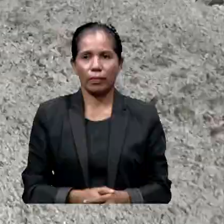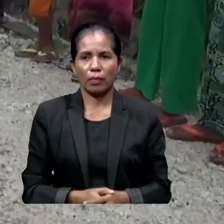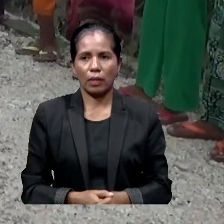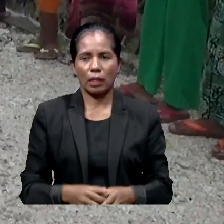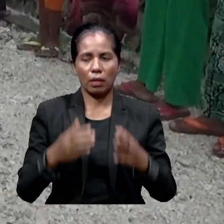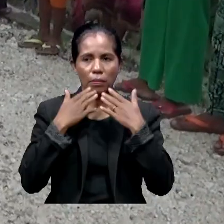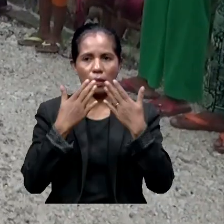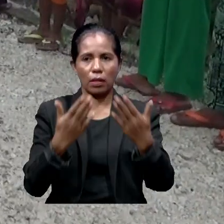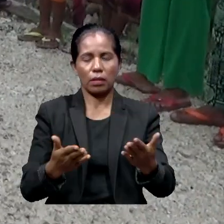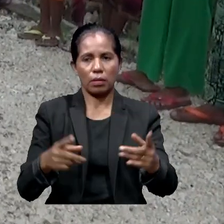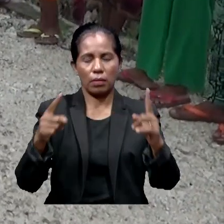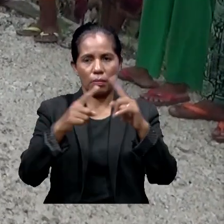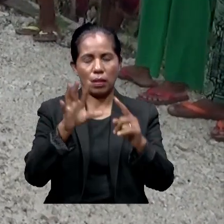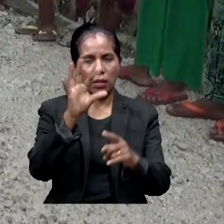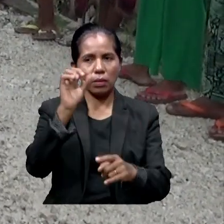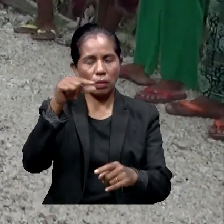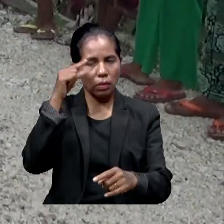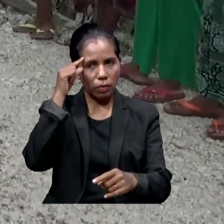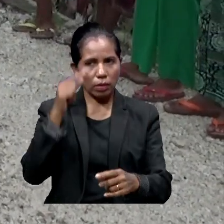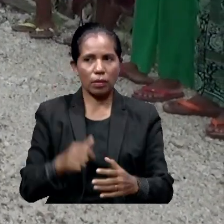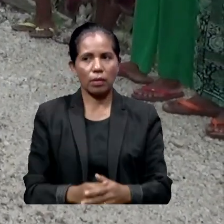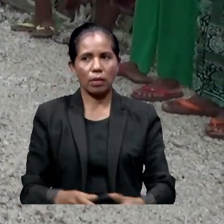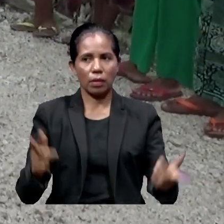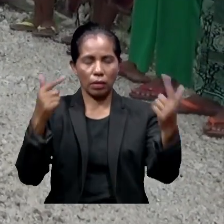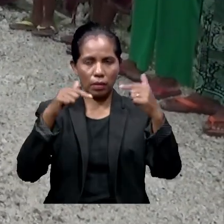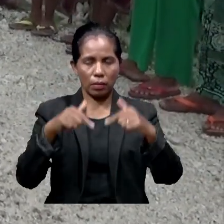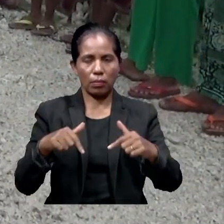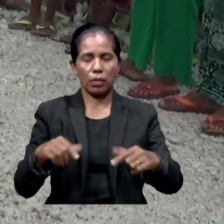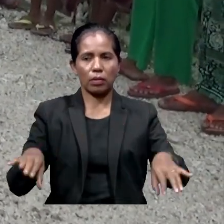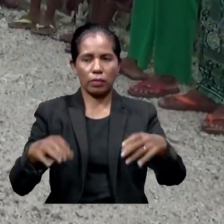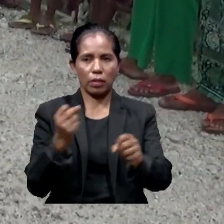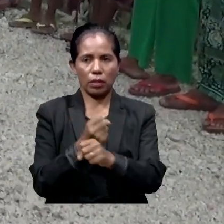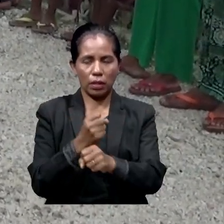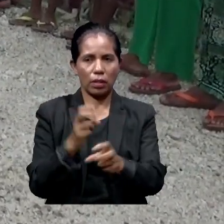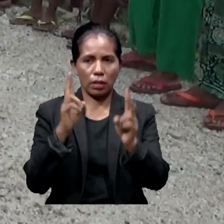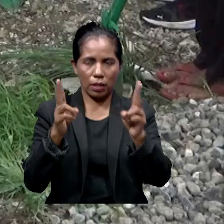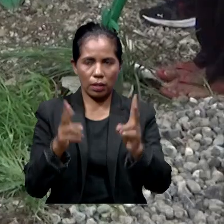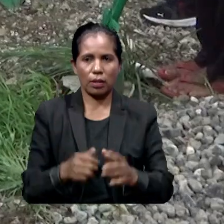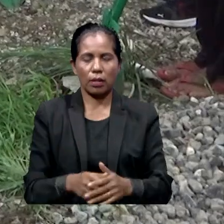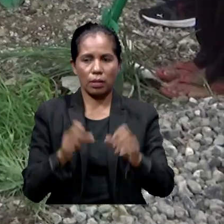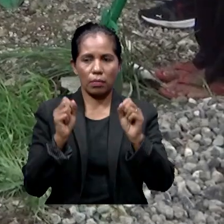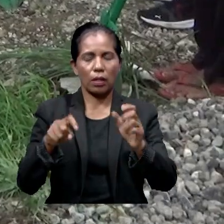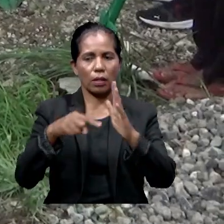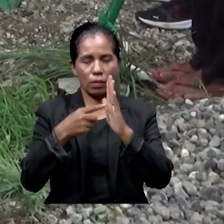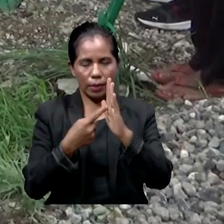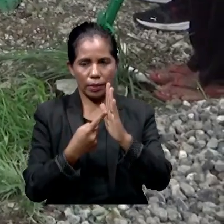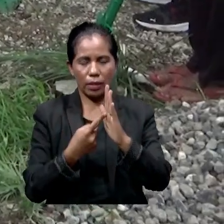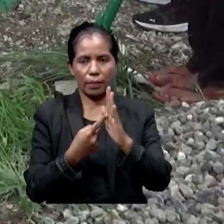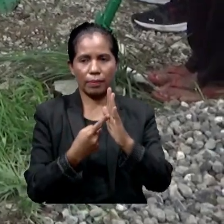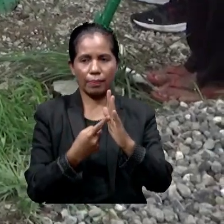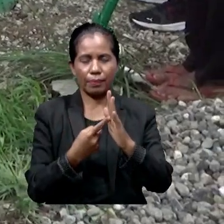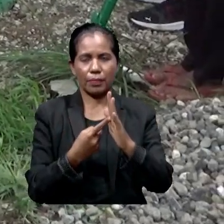agradeço ba nono governo bebe mai ho esforço lalais deit bele ha huona